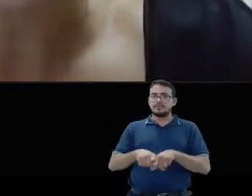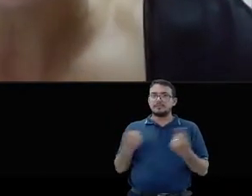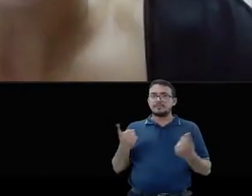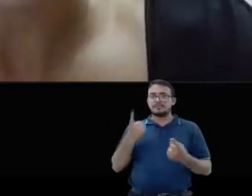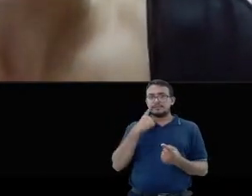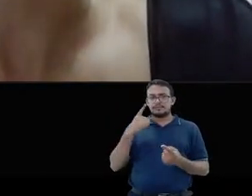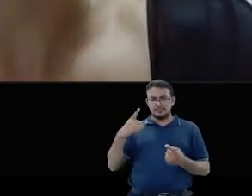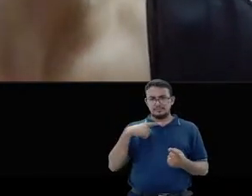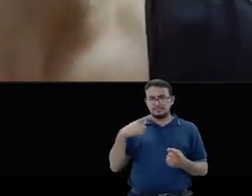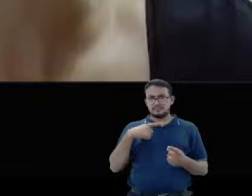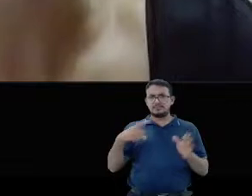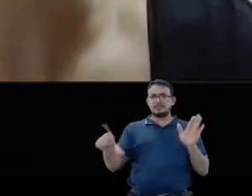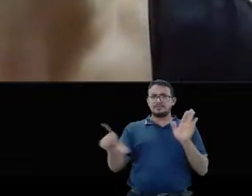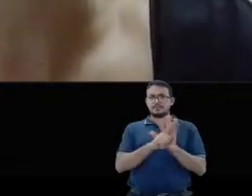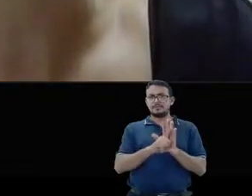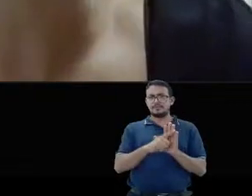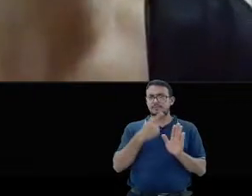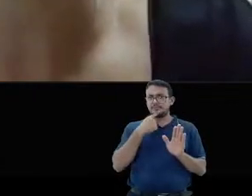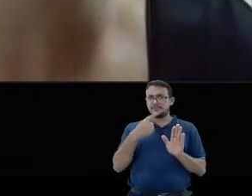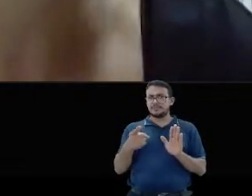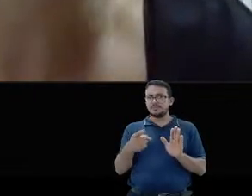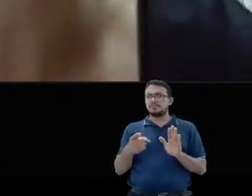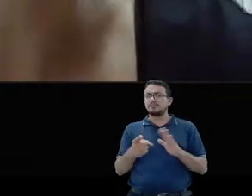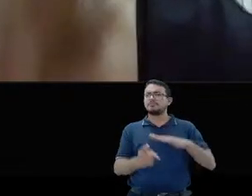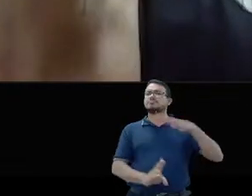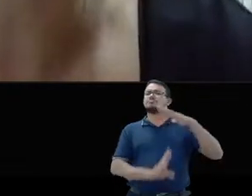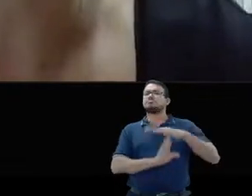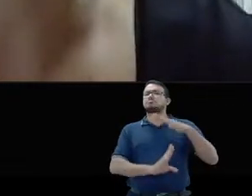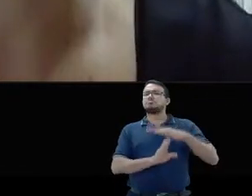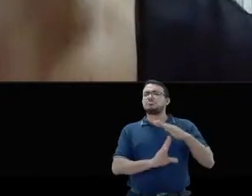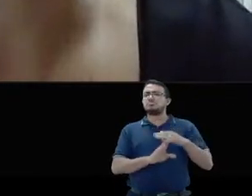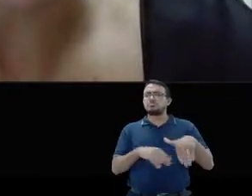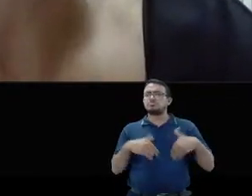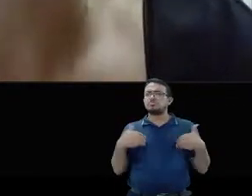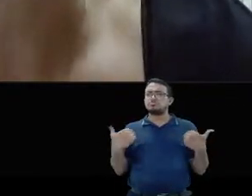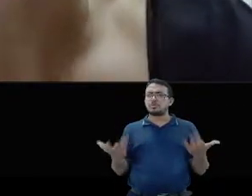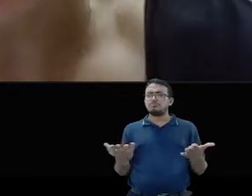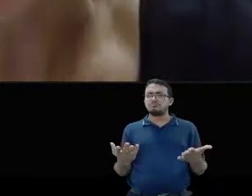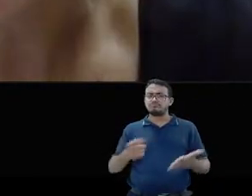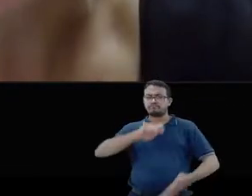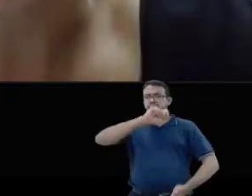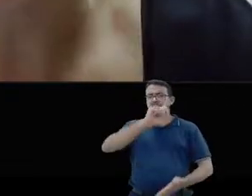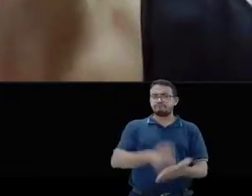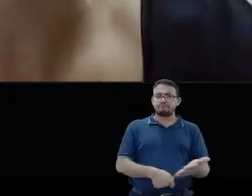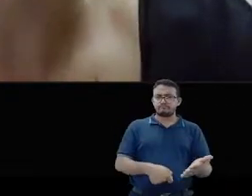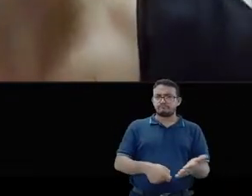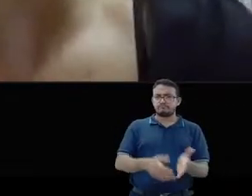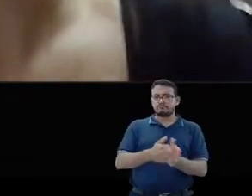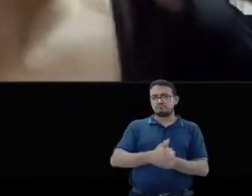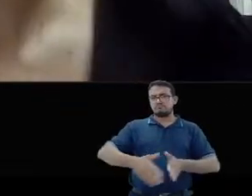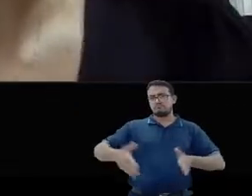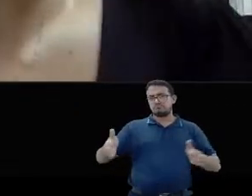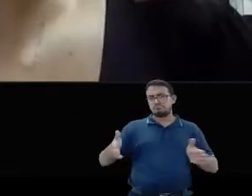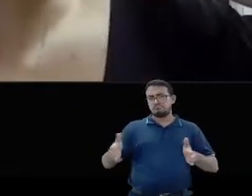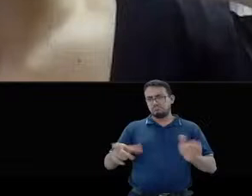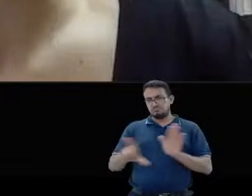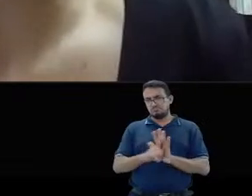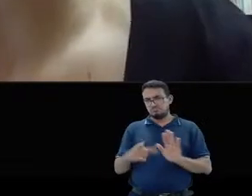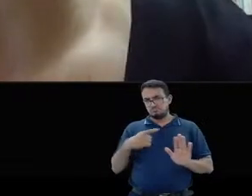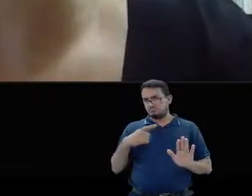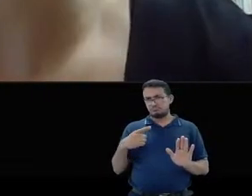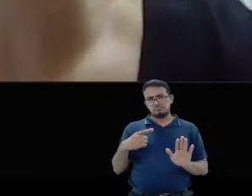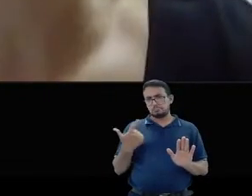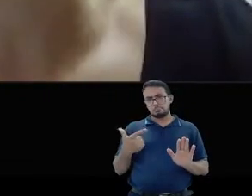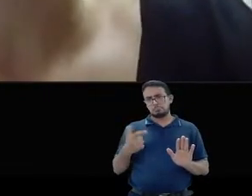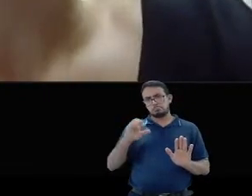diga qual limite deve ser estabelecido para um contrato de empreitada. A própria AOJ 191, por exemplo, ela não delimita isso.